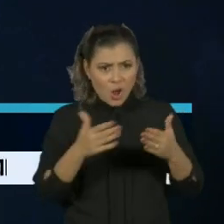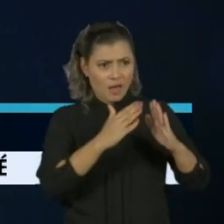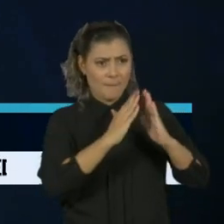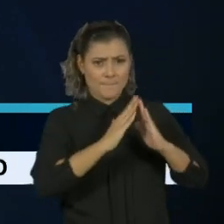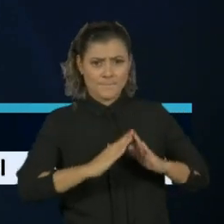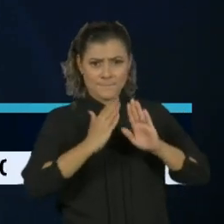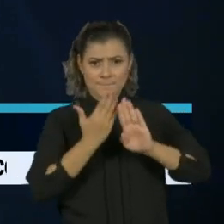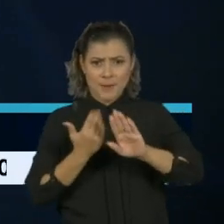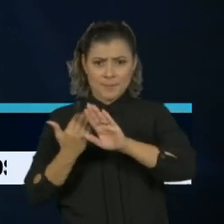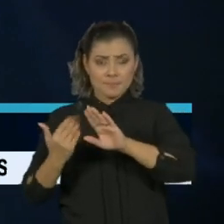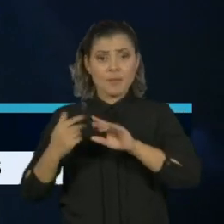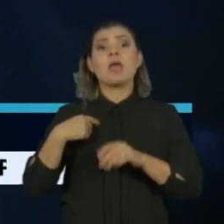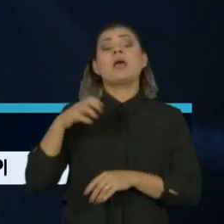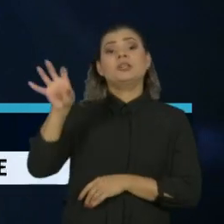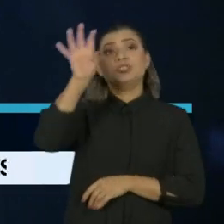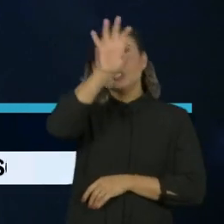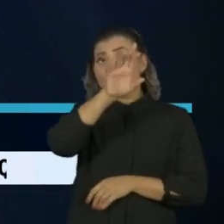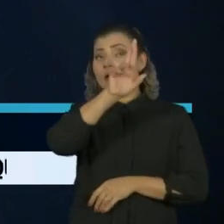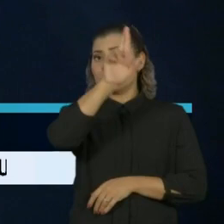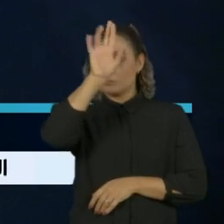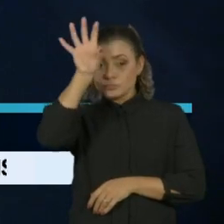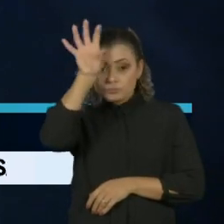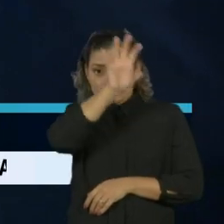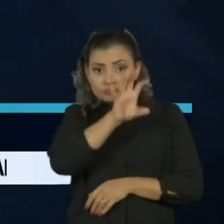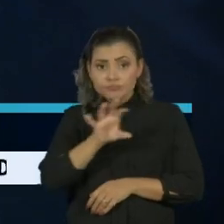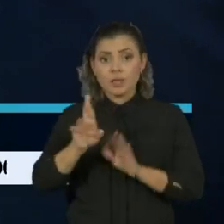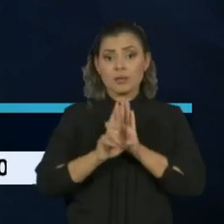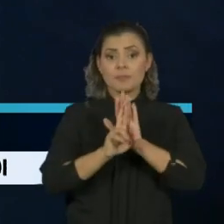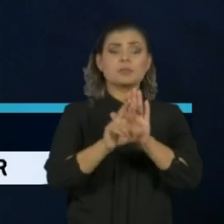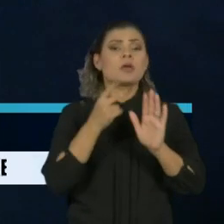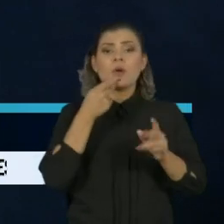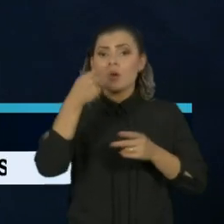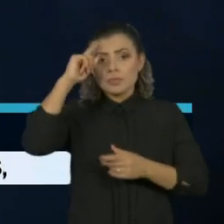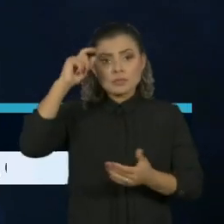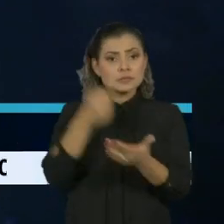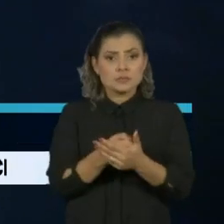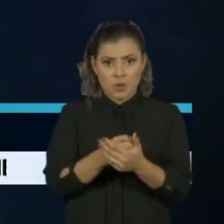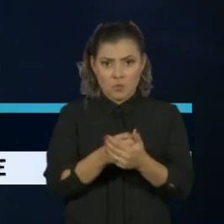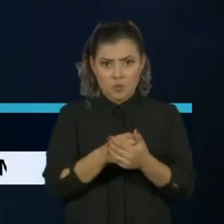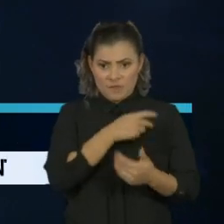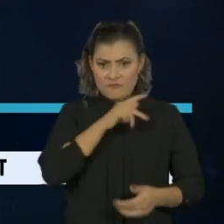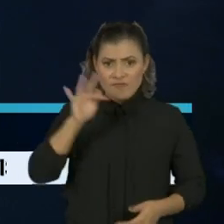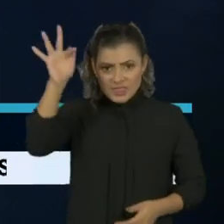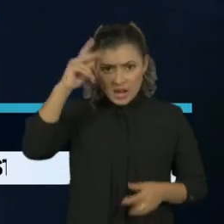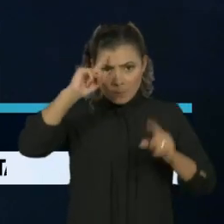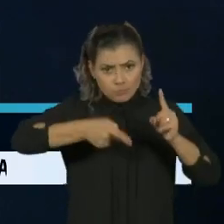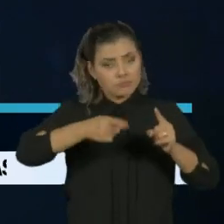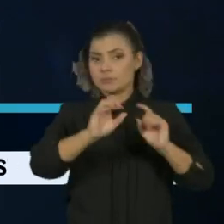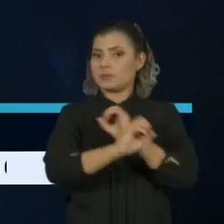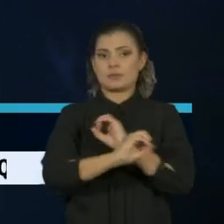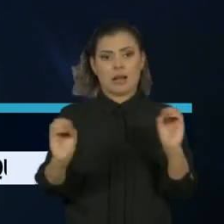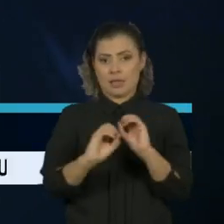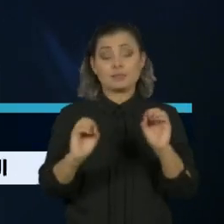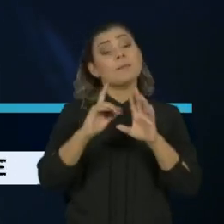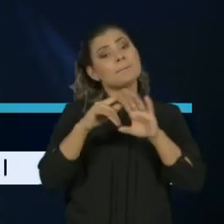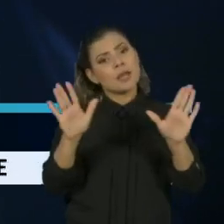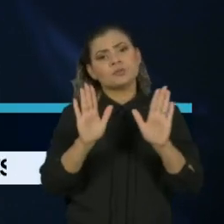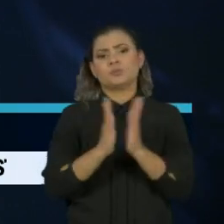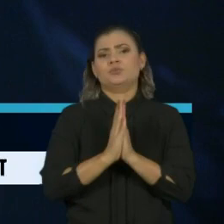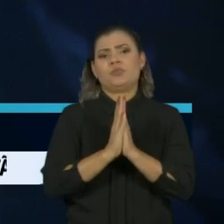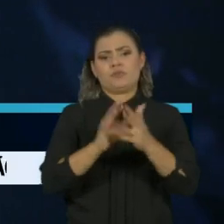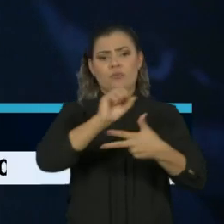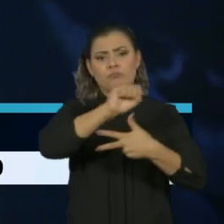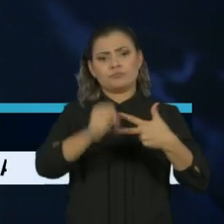adotadas por estados e municípios como forma de combater o avanço do coronavírus alexandre de moraes pediu união entre os